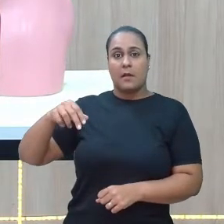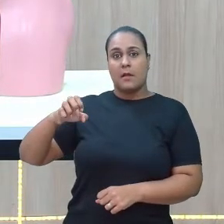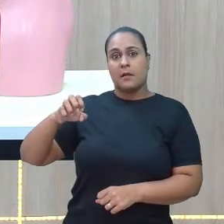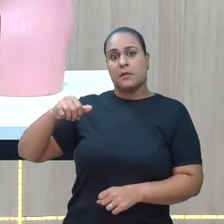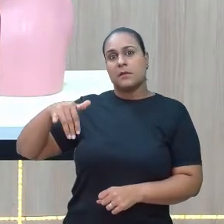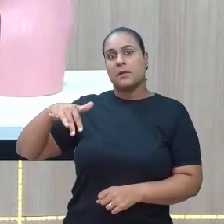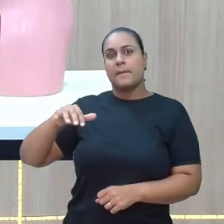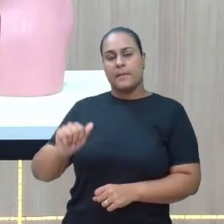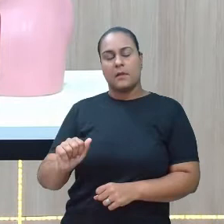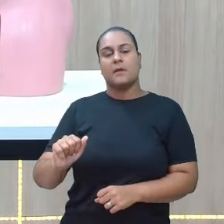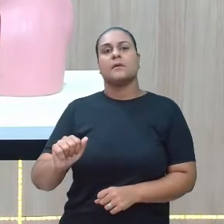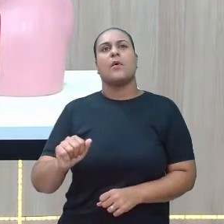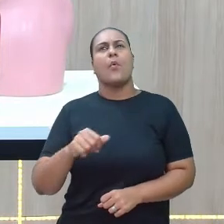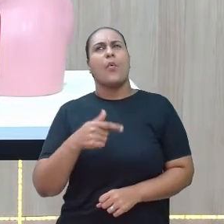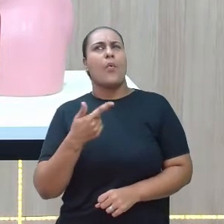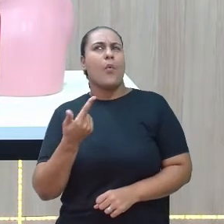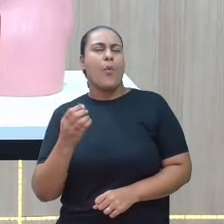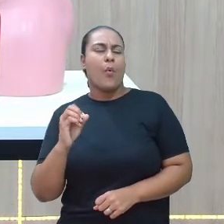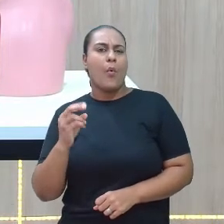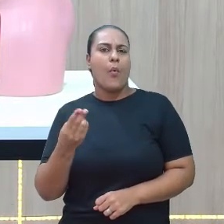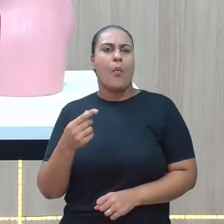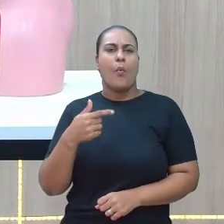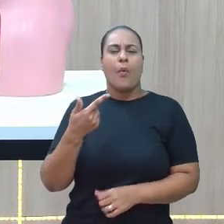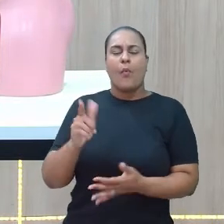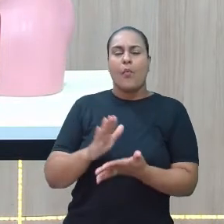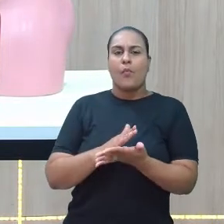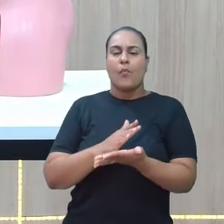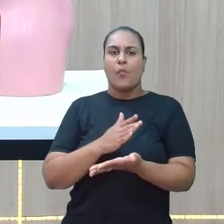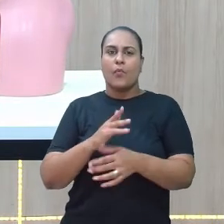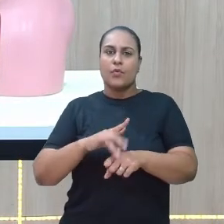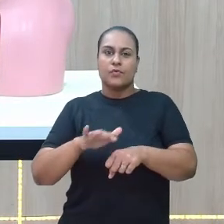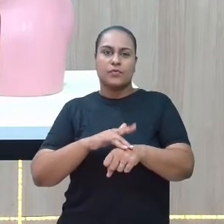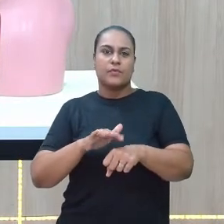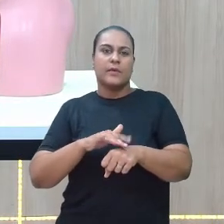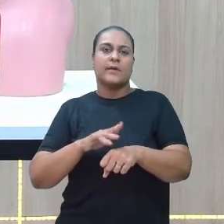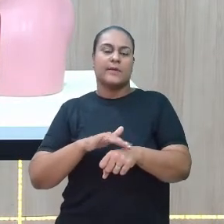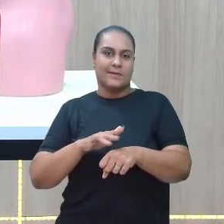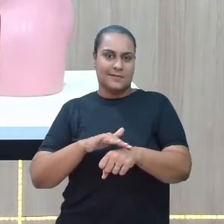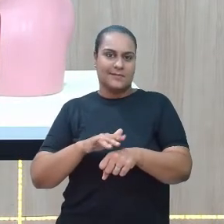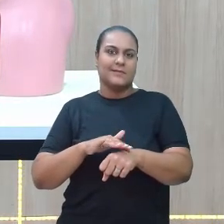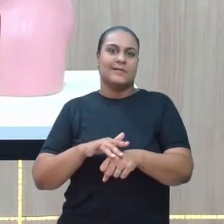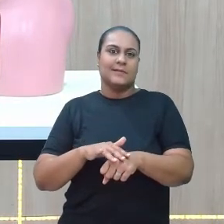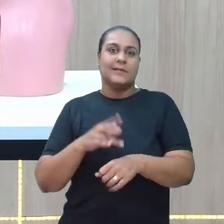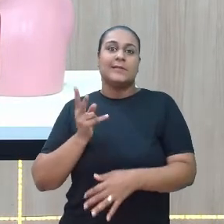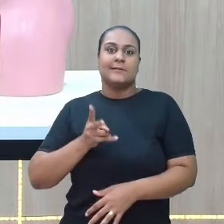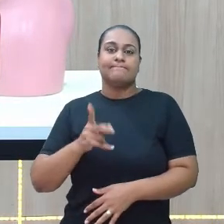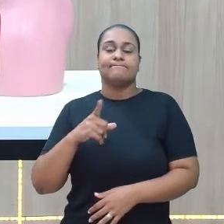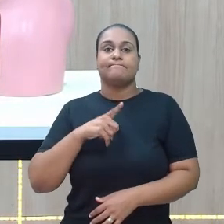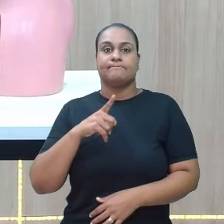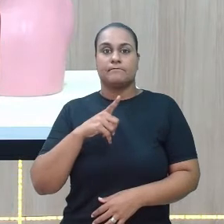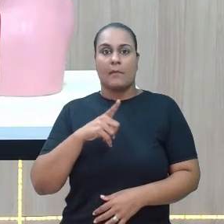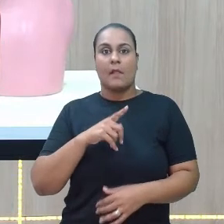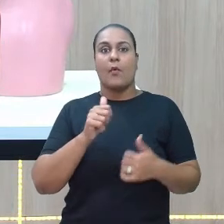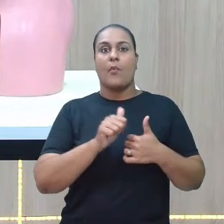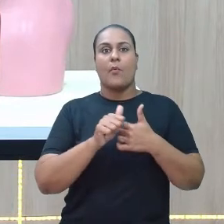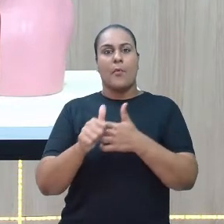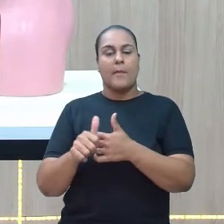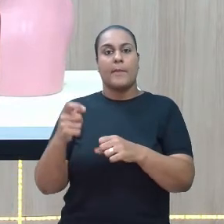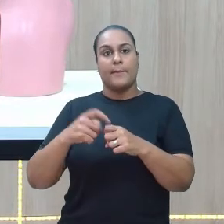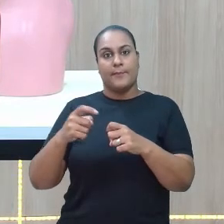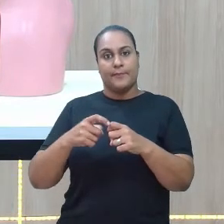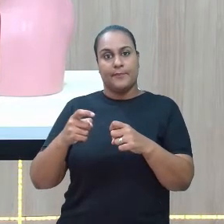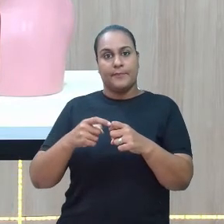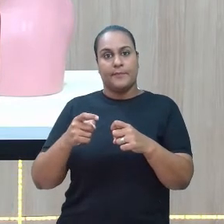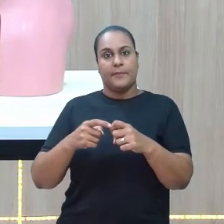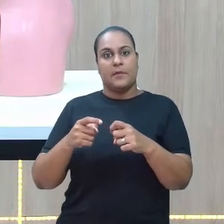que causam que a hemoglobina sempre fica baixa, não tanto, mas deve ter sempre o acompanhamento com o